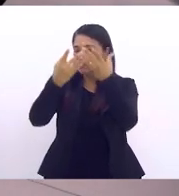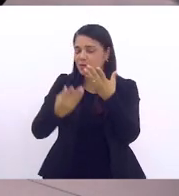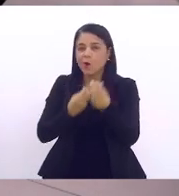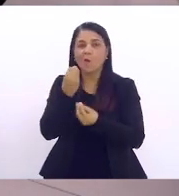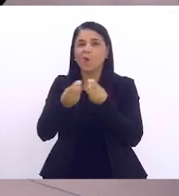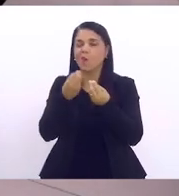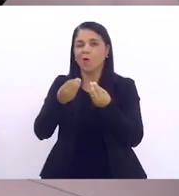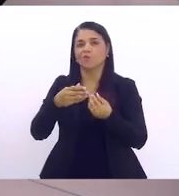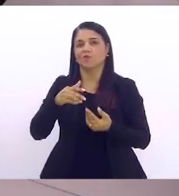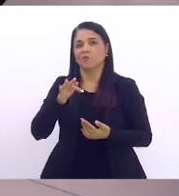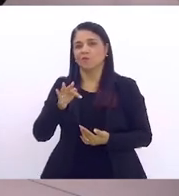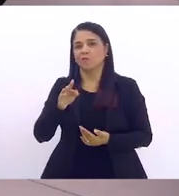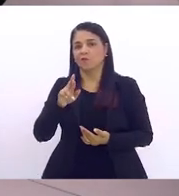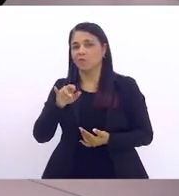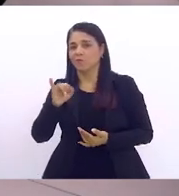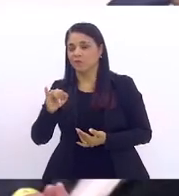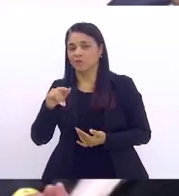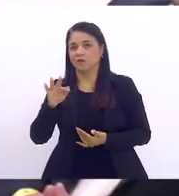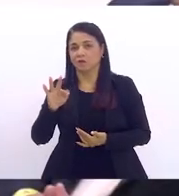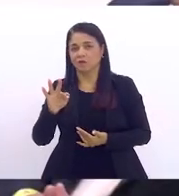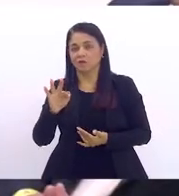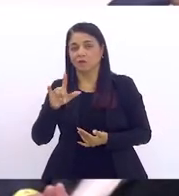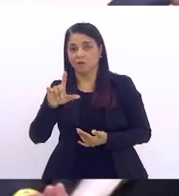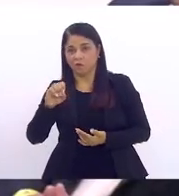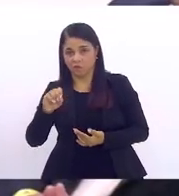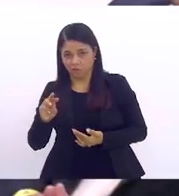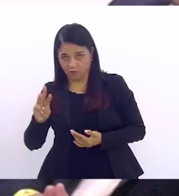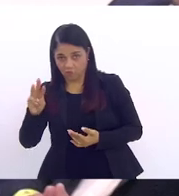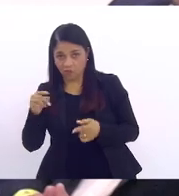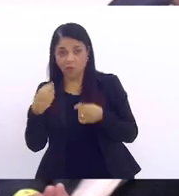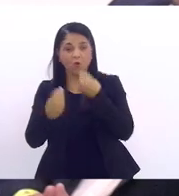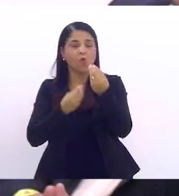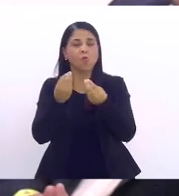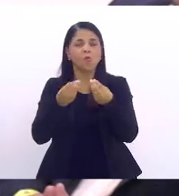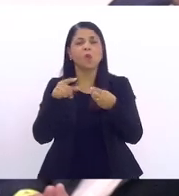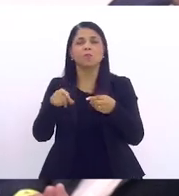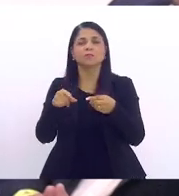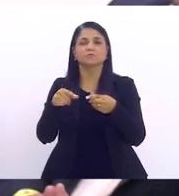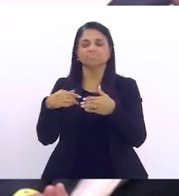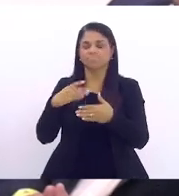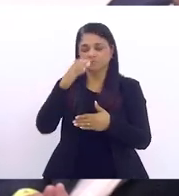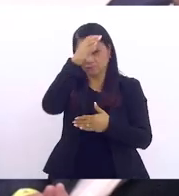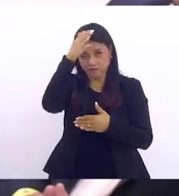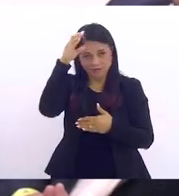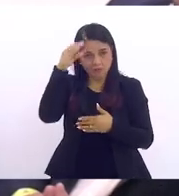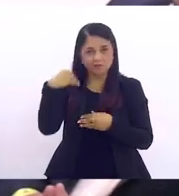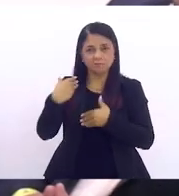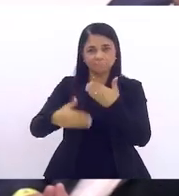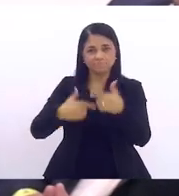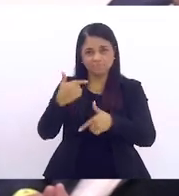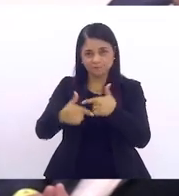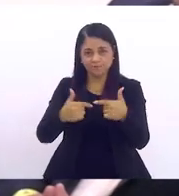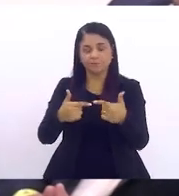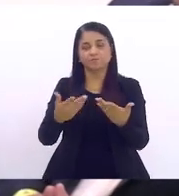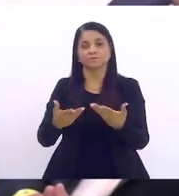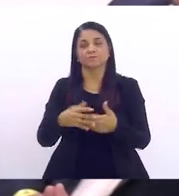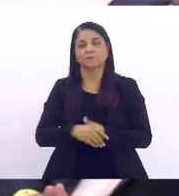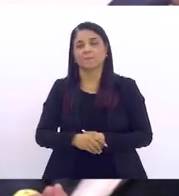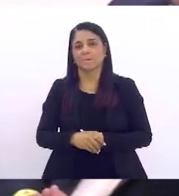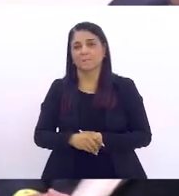do free Flow na sequência eu vou detalhar um pouco mais da da jornada dos os nossos clientes para que a passagem seja